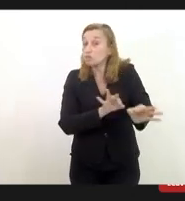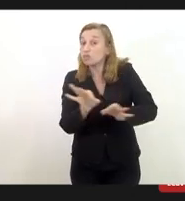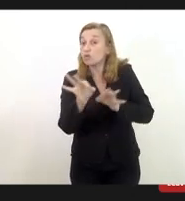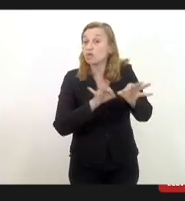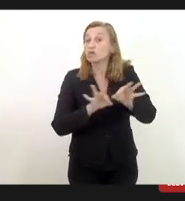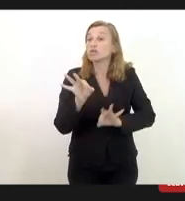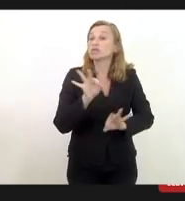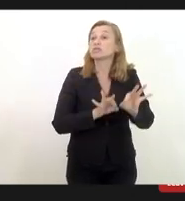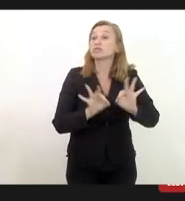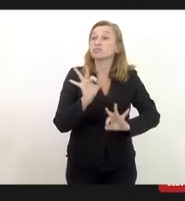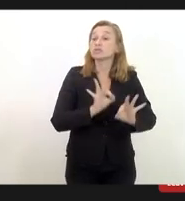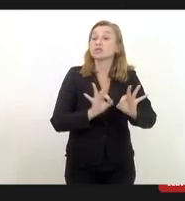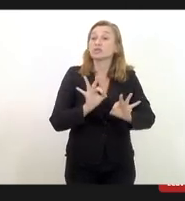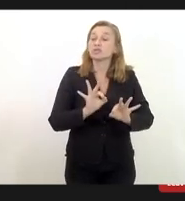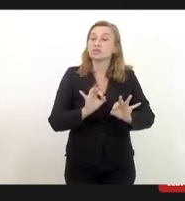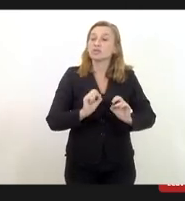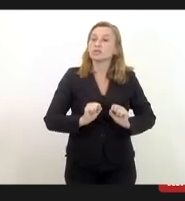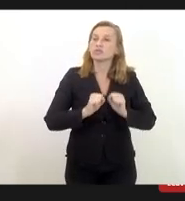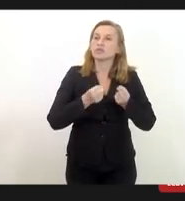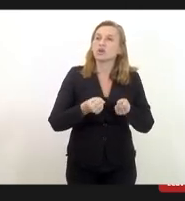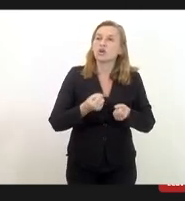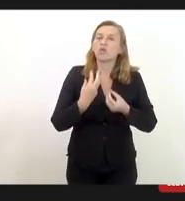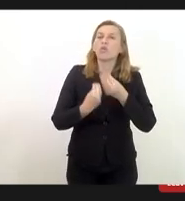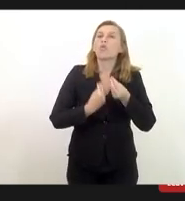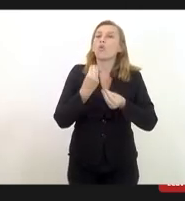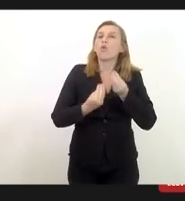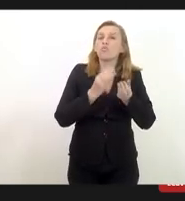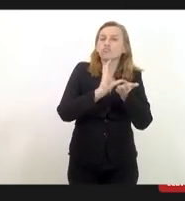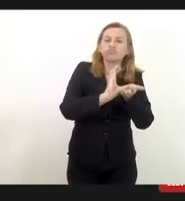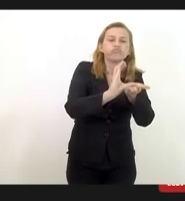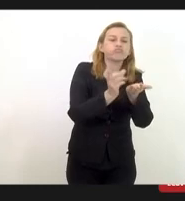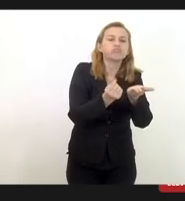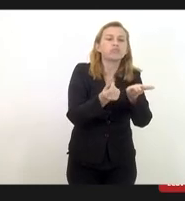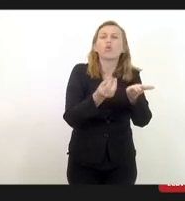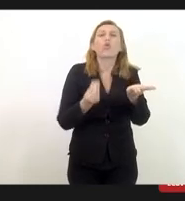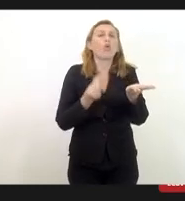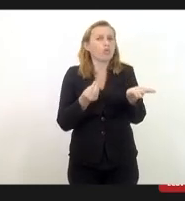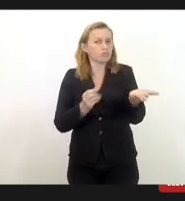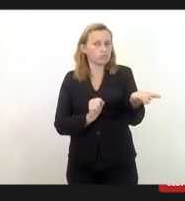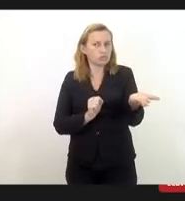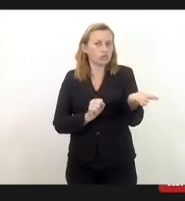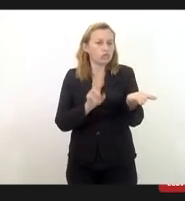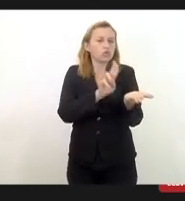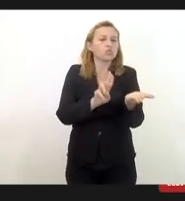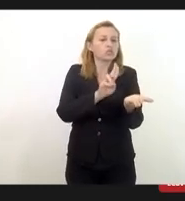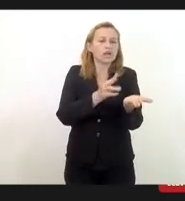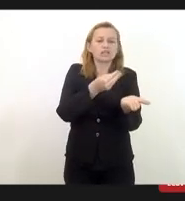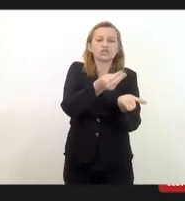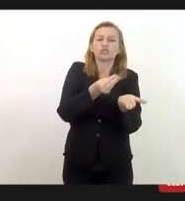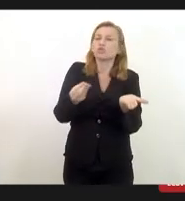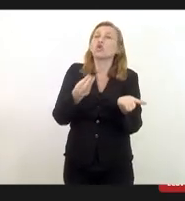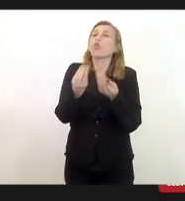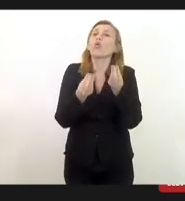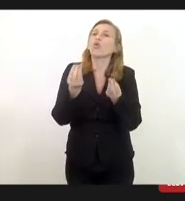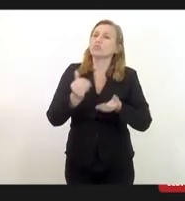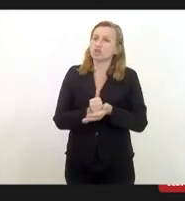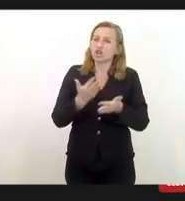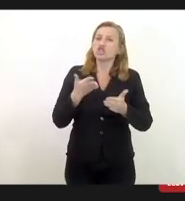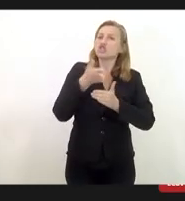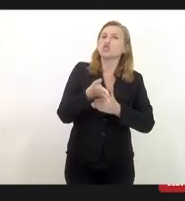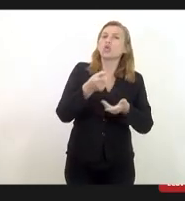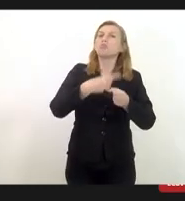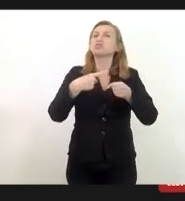E vamos judiar como essa verba está sendo distribuída. Chegou aos municípios